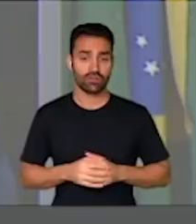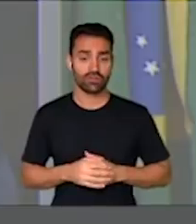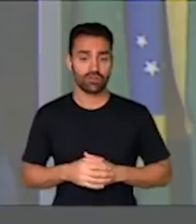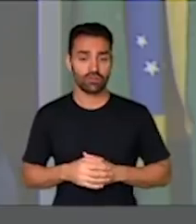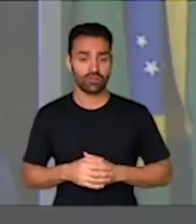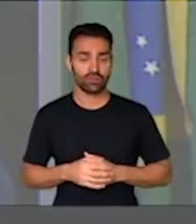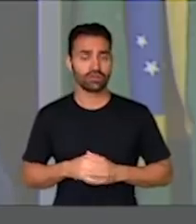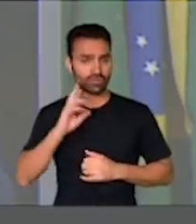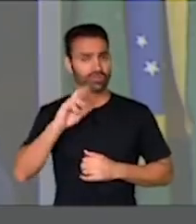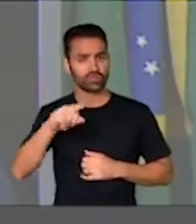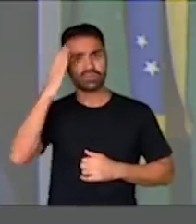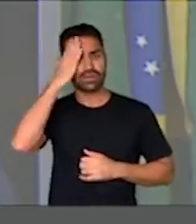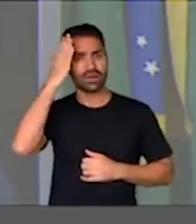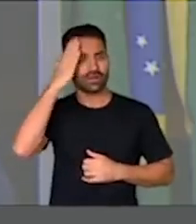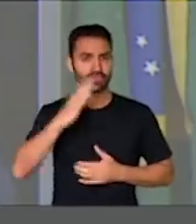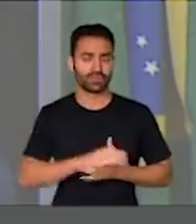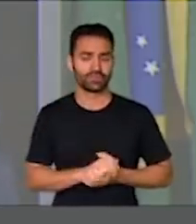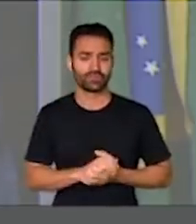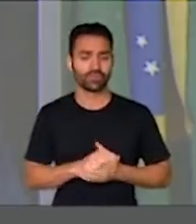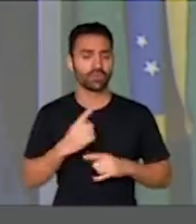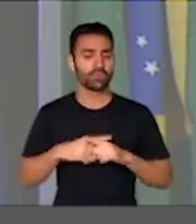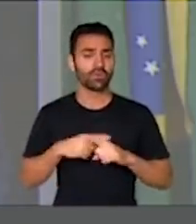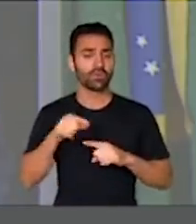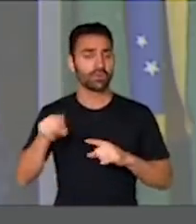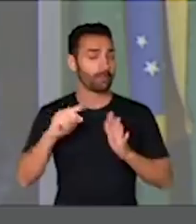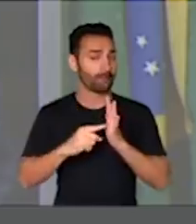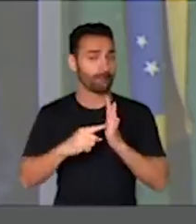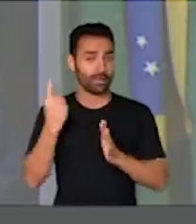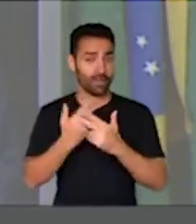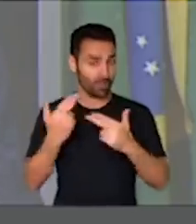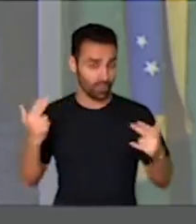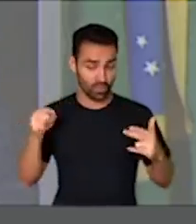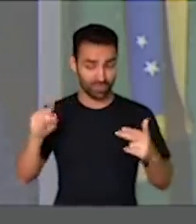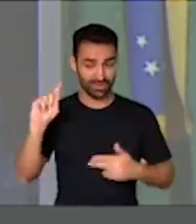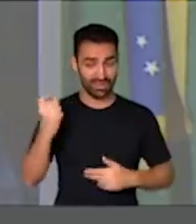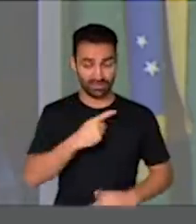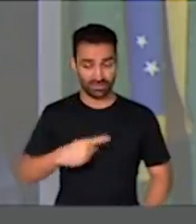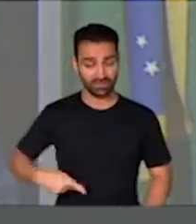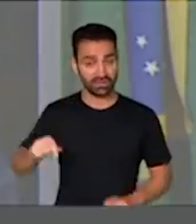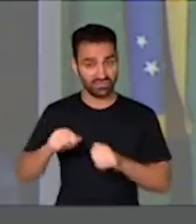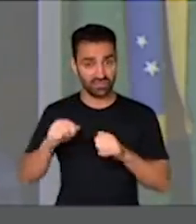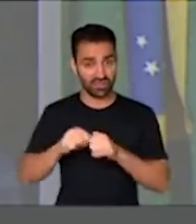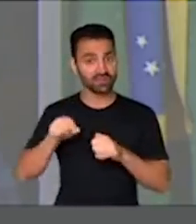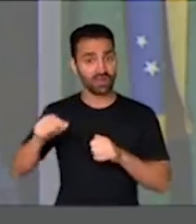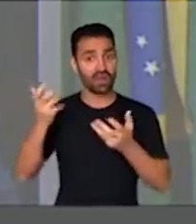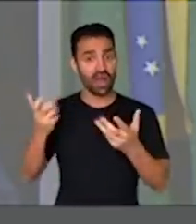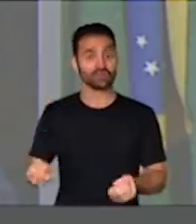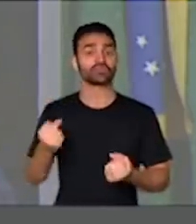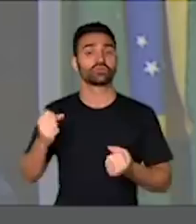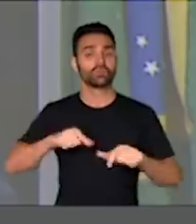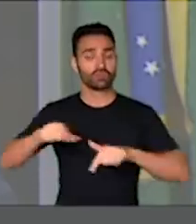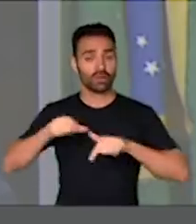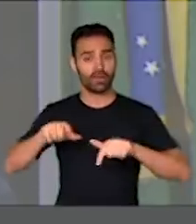partido que sabe muito bem qual é porque a primeira coisa que o ex presidente lula fez quando assumiu a